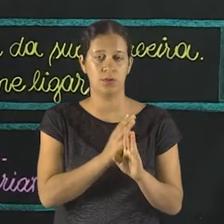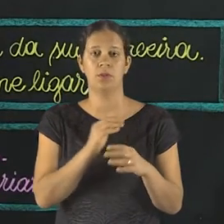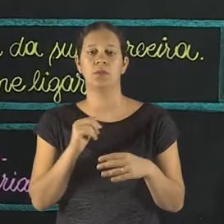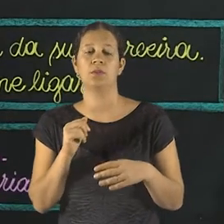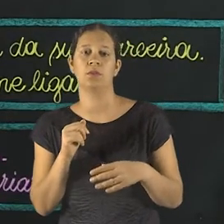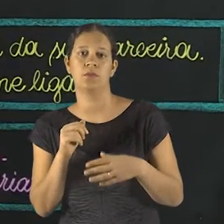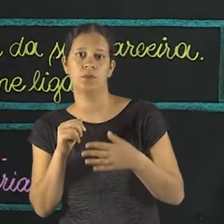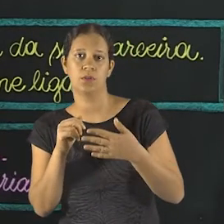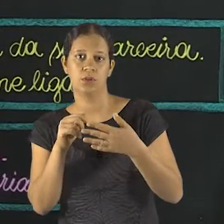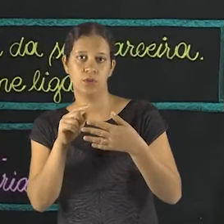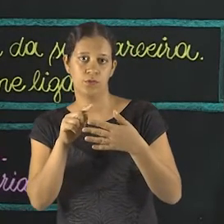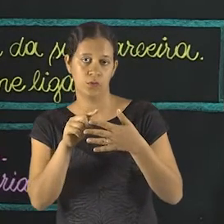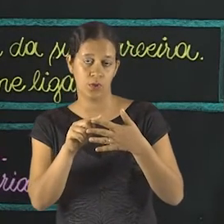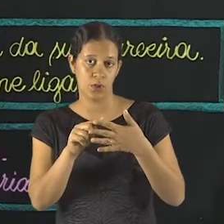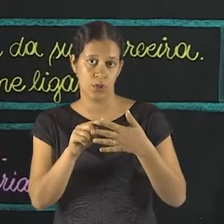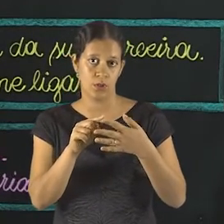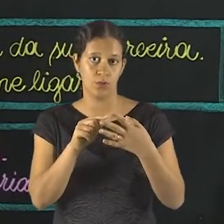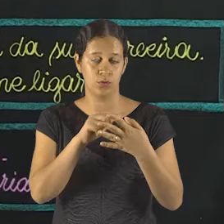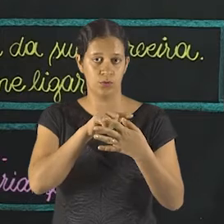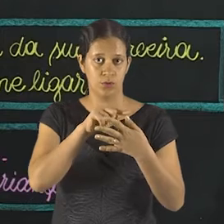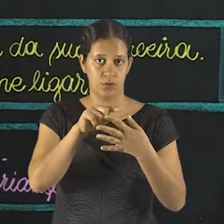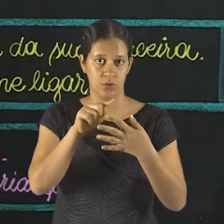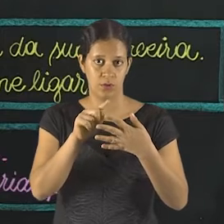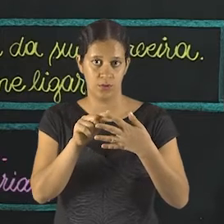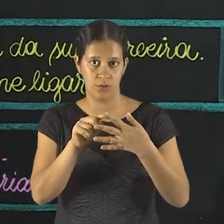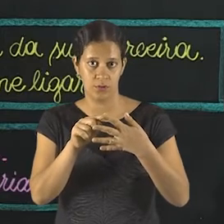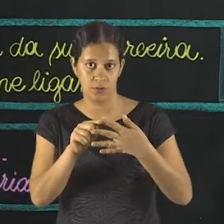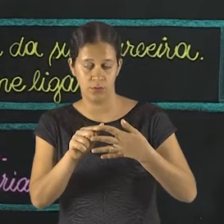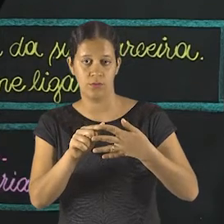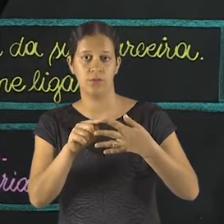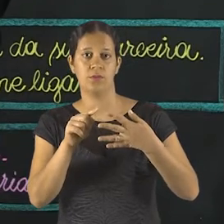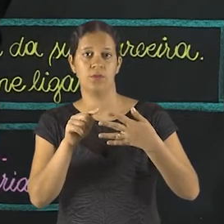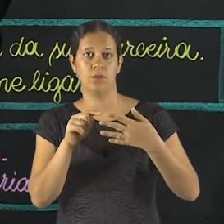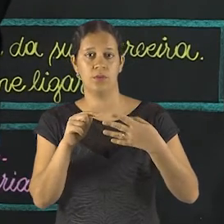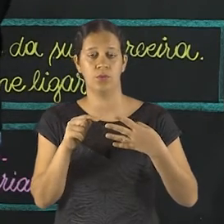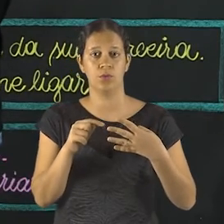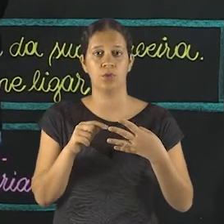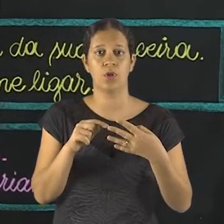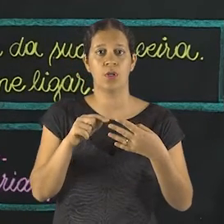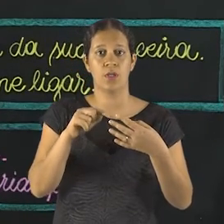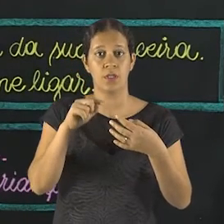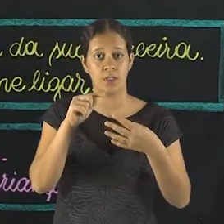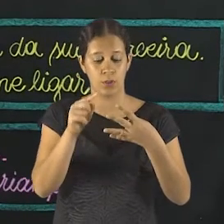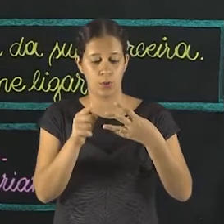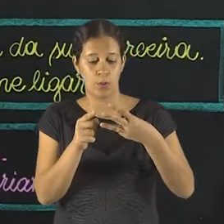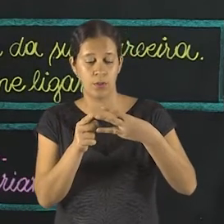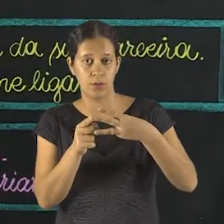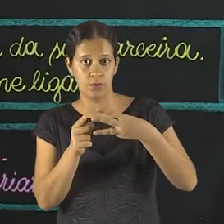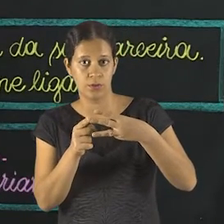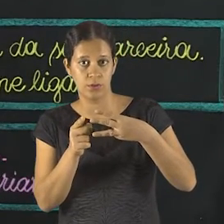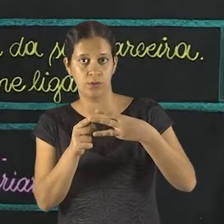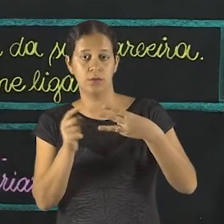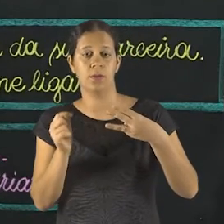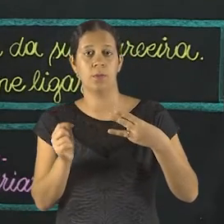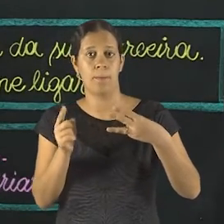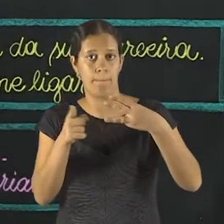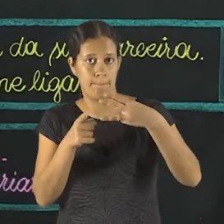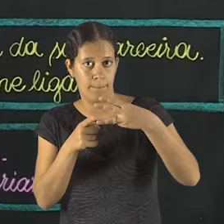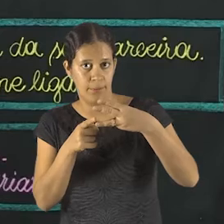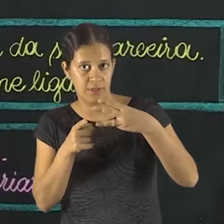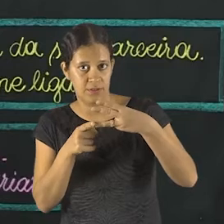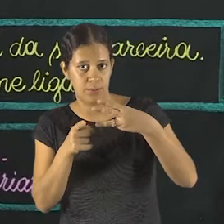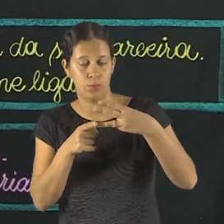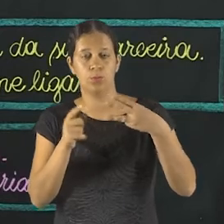orações reduzidas de infinitivo, os padrões que indicam orações reduzidas de gerúndio e as orações reduzidas